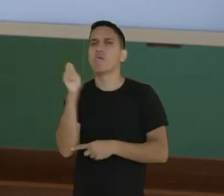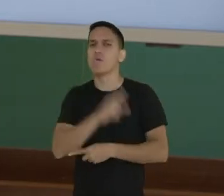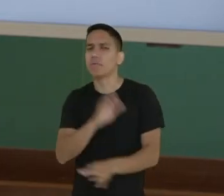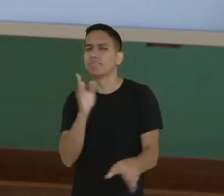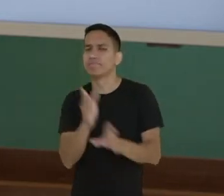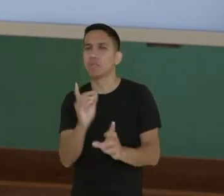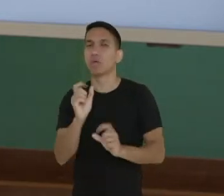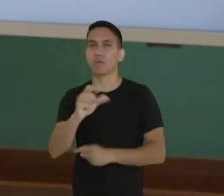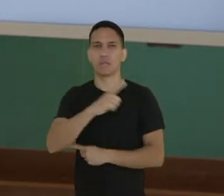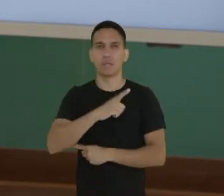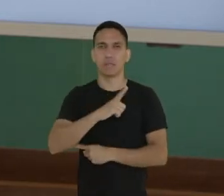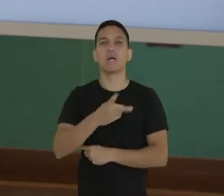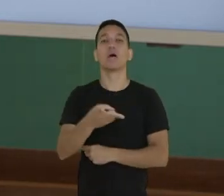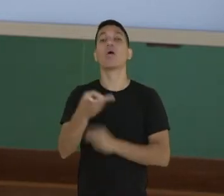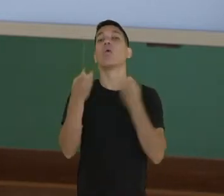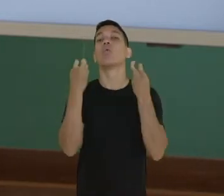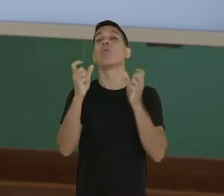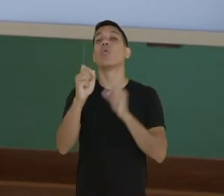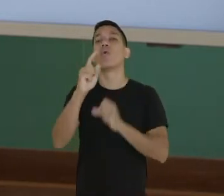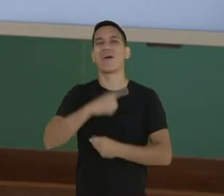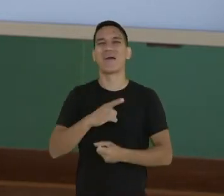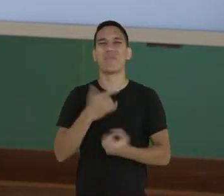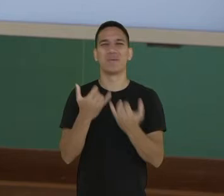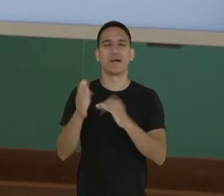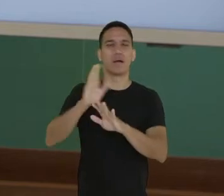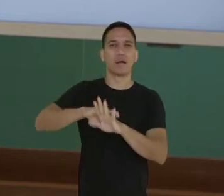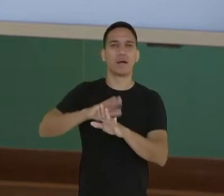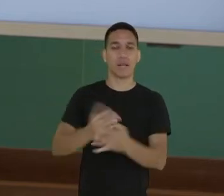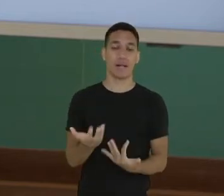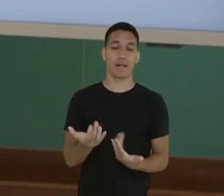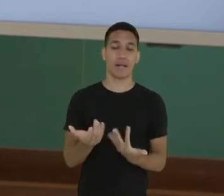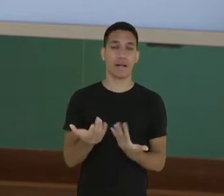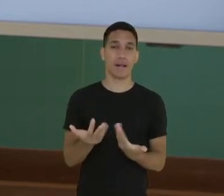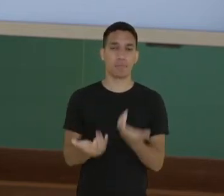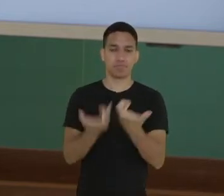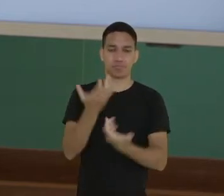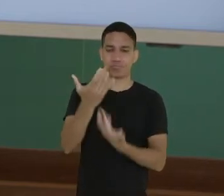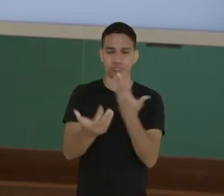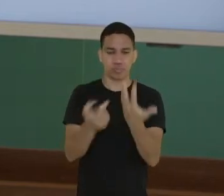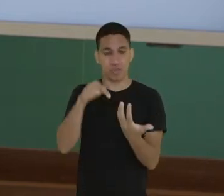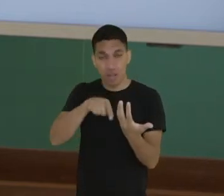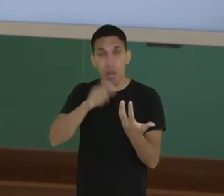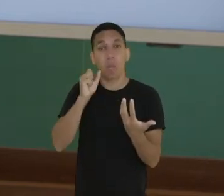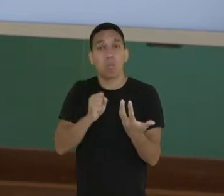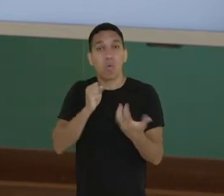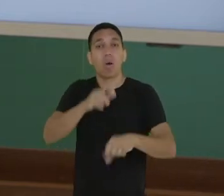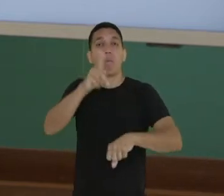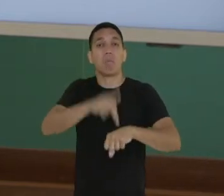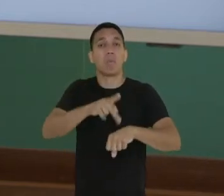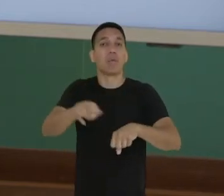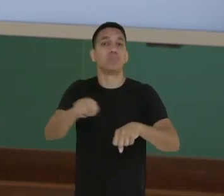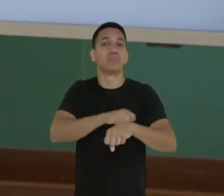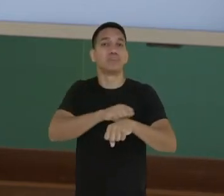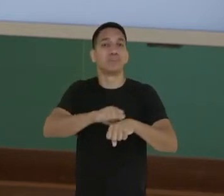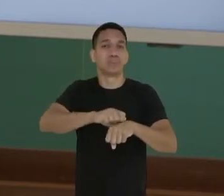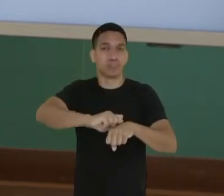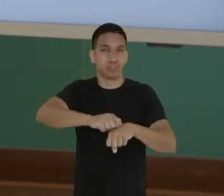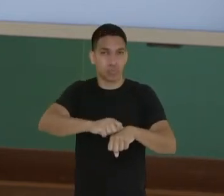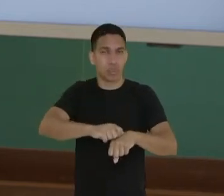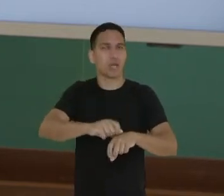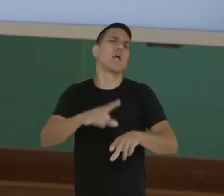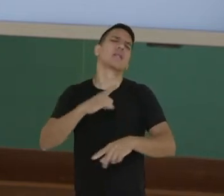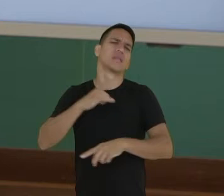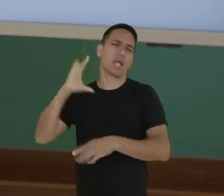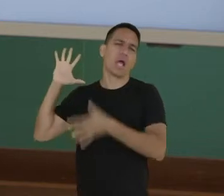tem, normalmente utiliza de uma queima, e essa queima pode ser, normalmente, o carvão, certo? Existe um fator histórico nisto,